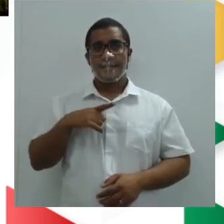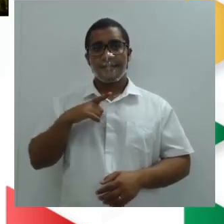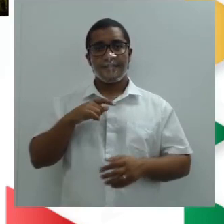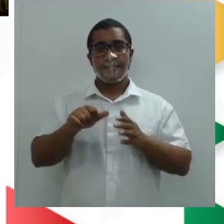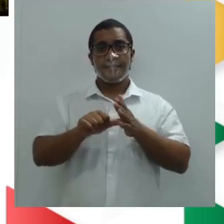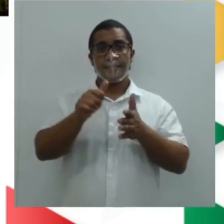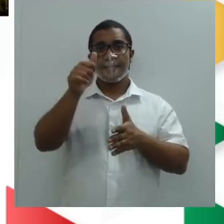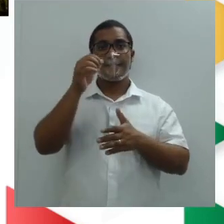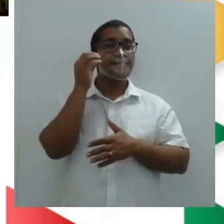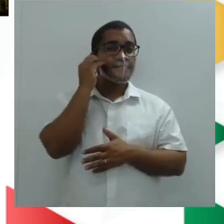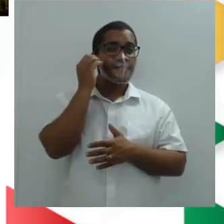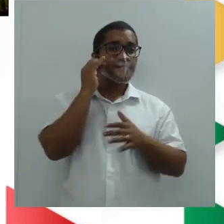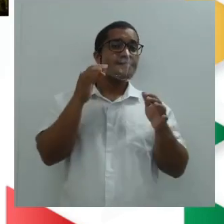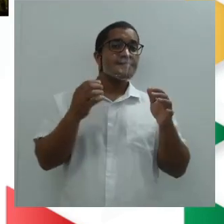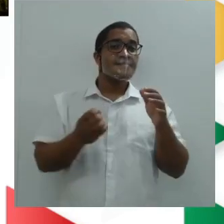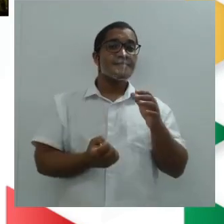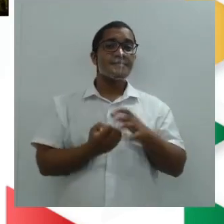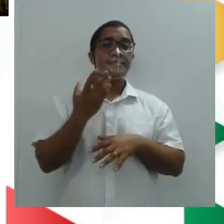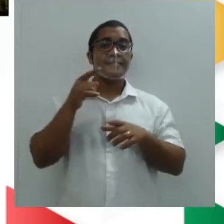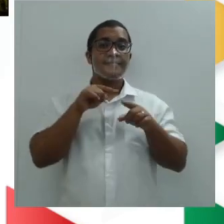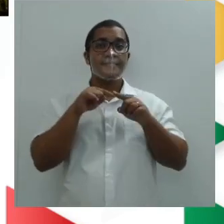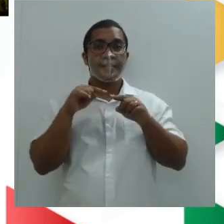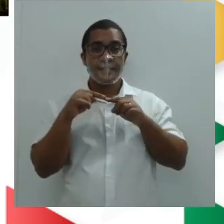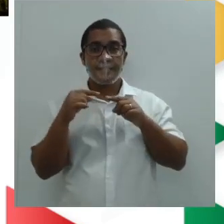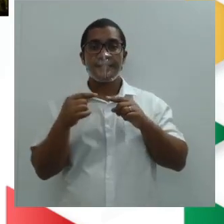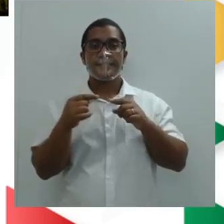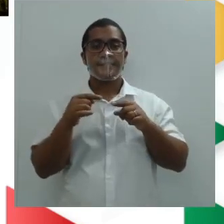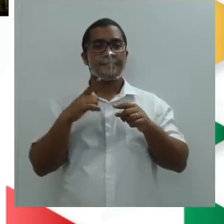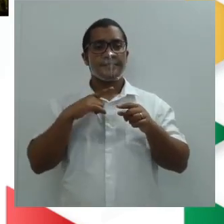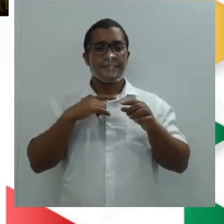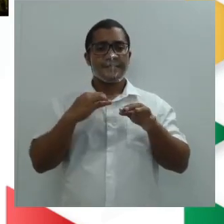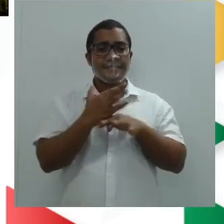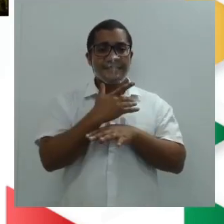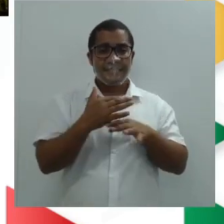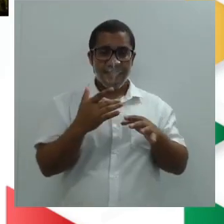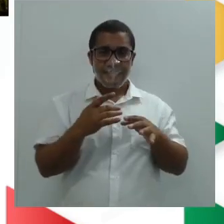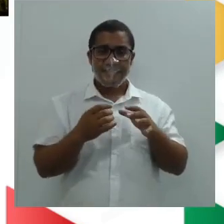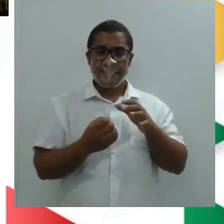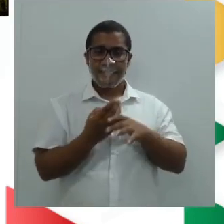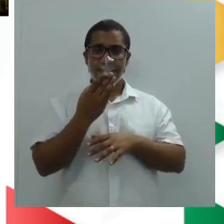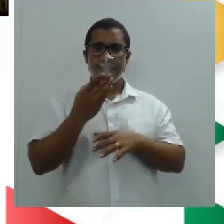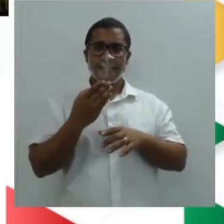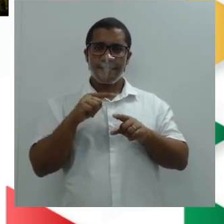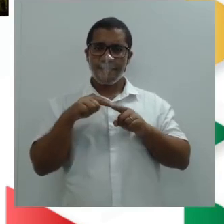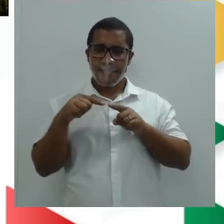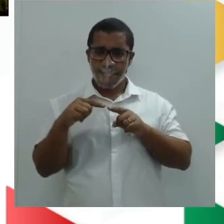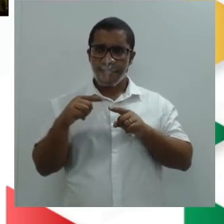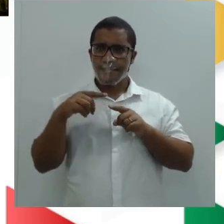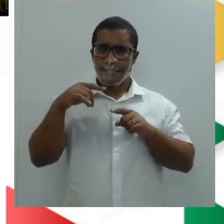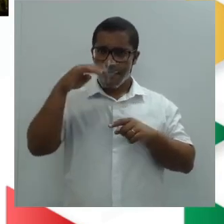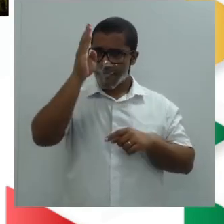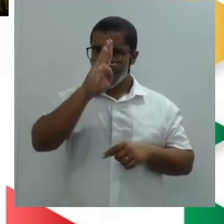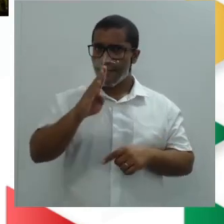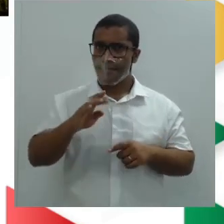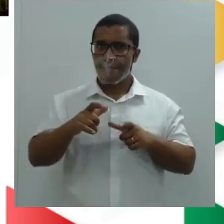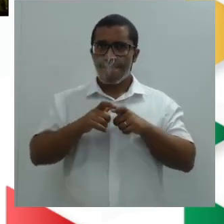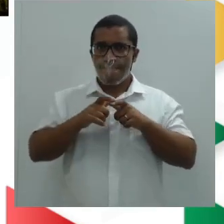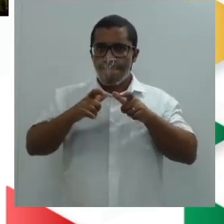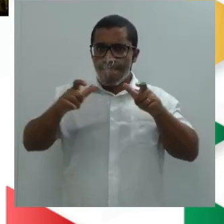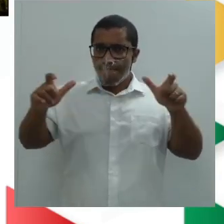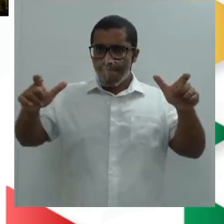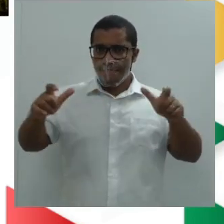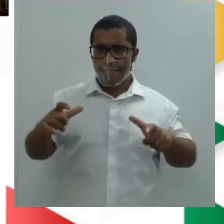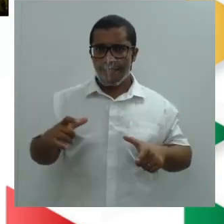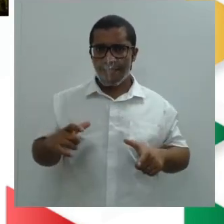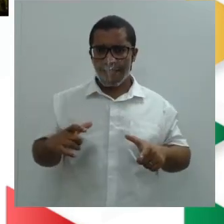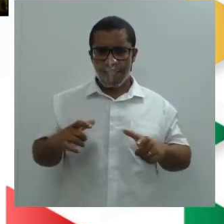de se construir um bairro de grandes proporções no Brasil. Este conceito ele foi expandido para